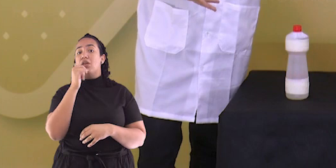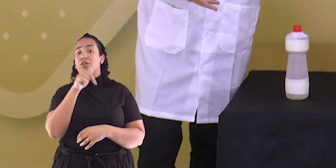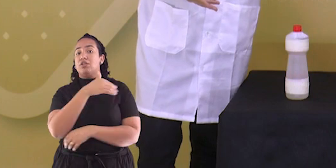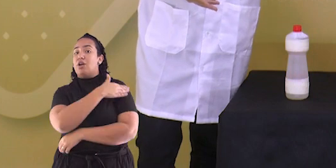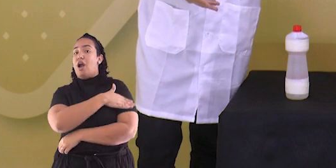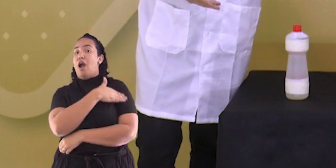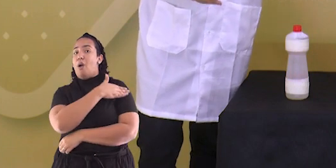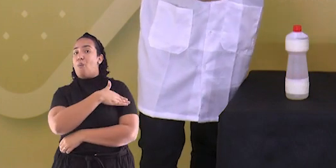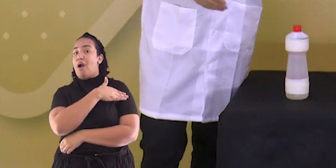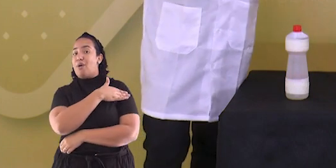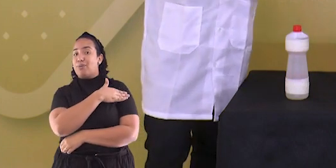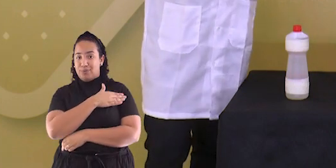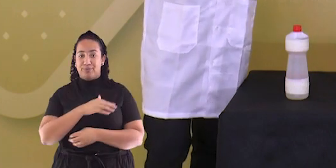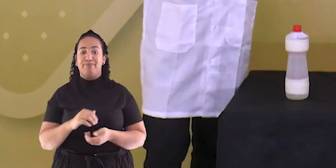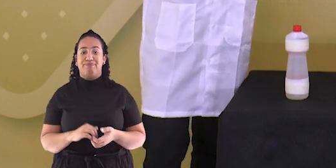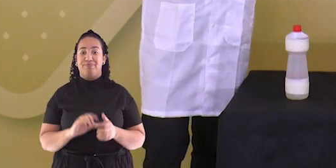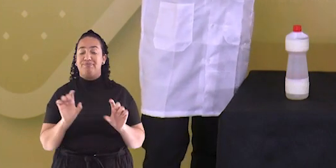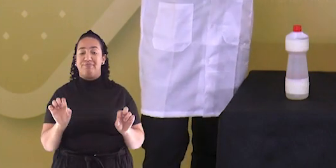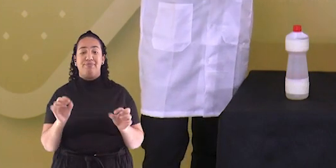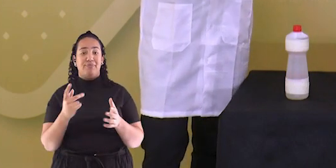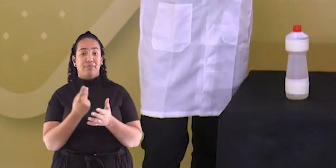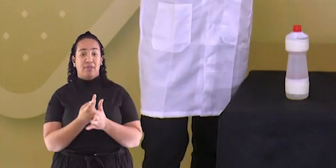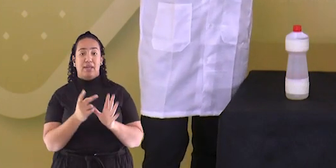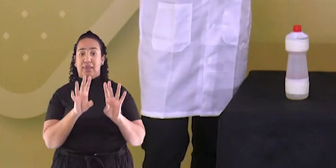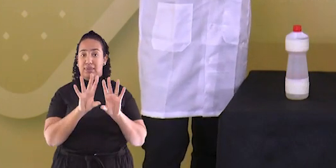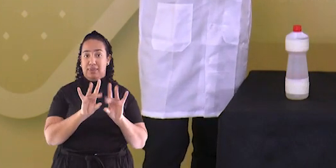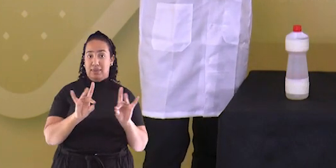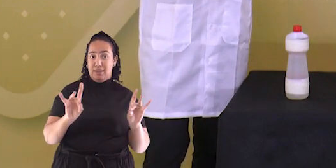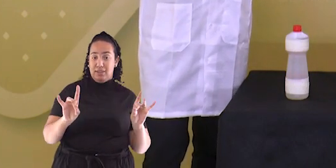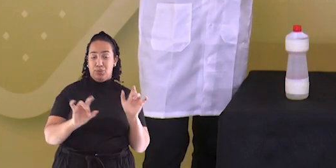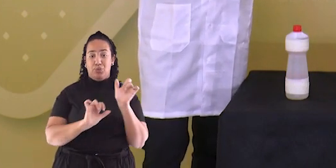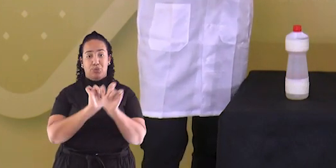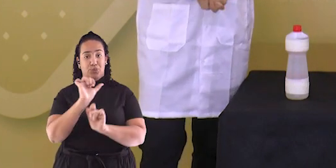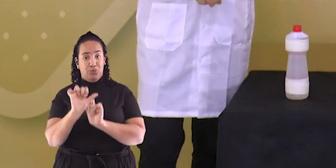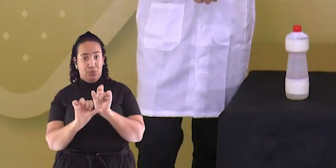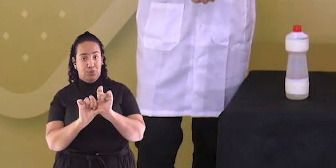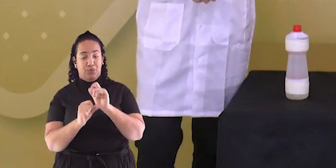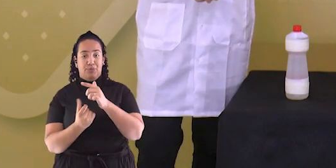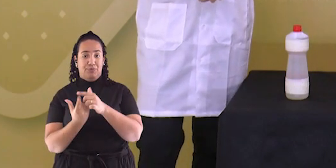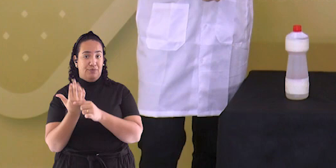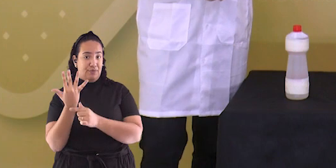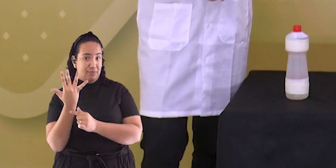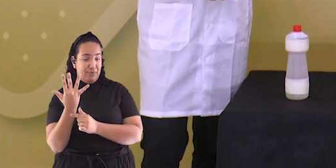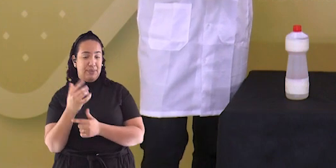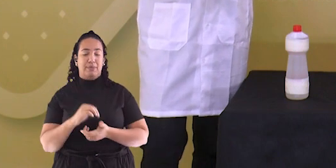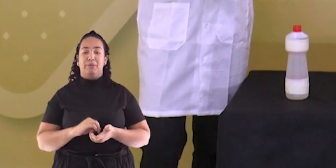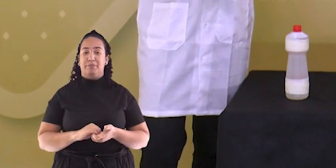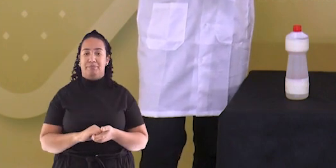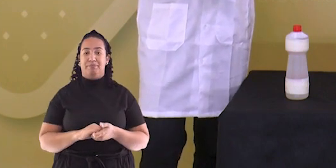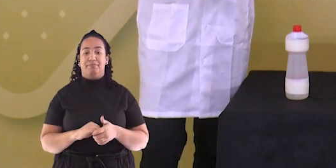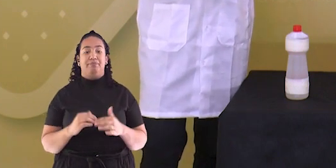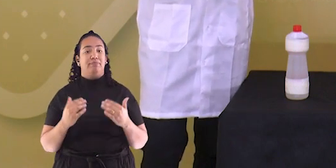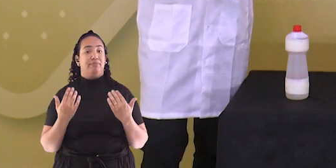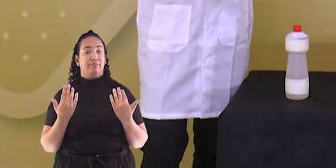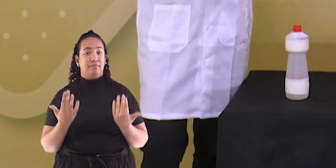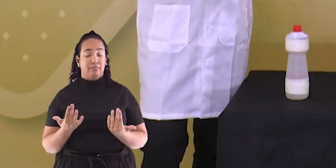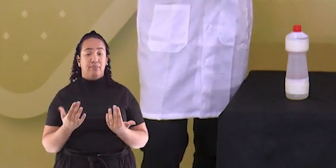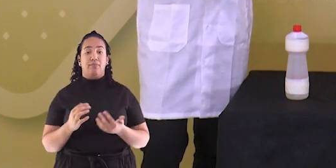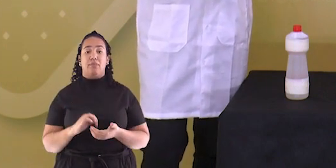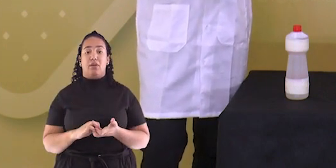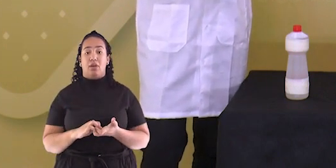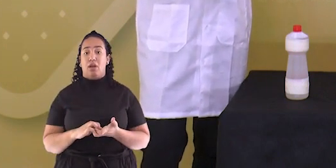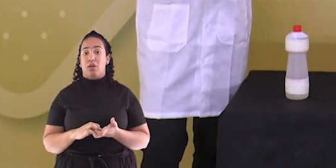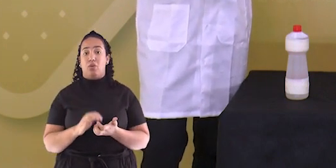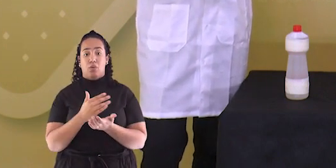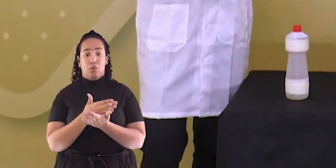aqui dentro da garrafa, para que ele saísse do estado líquido e se transformasse em vapor. Pois é. Em seguida, a gente começou a